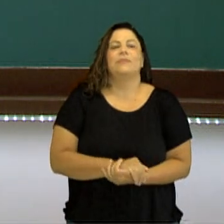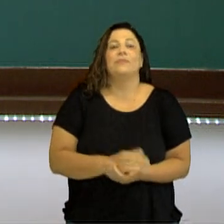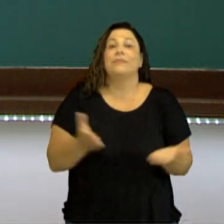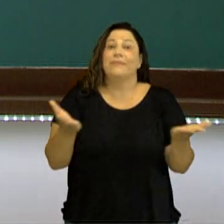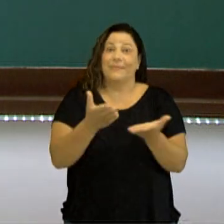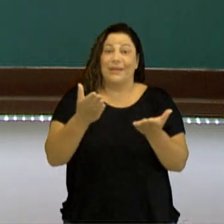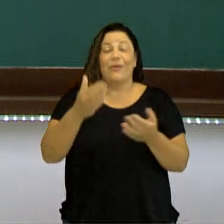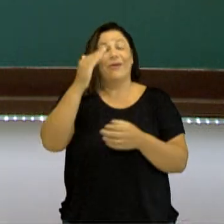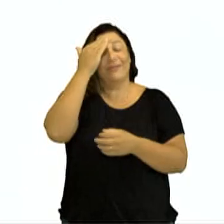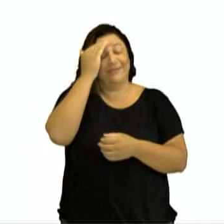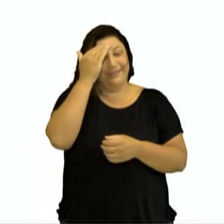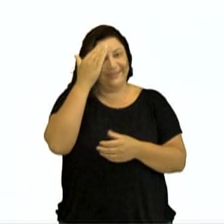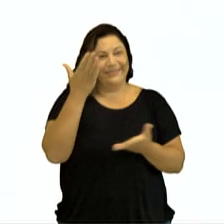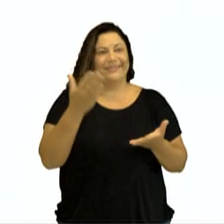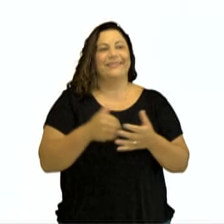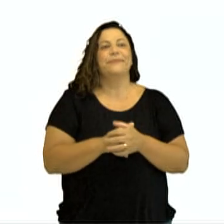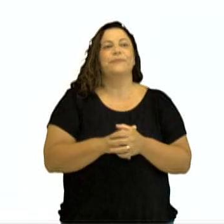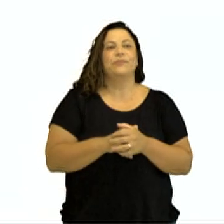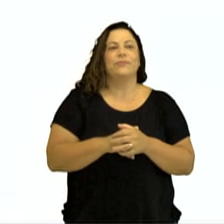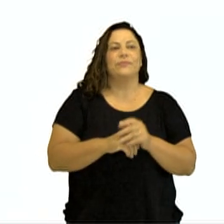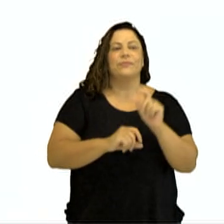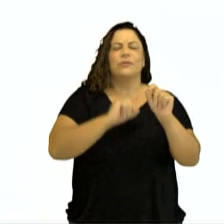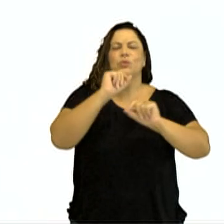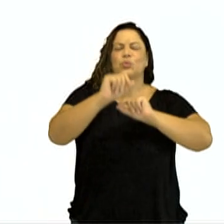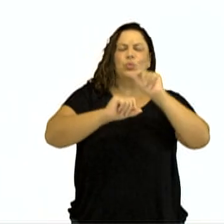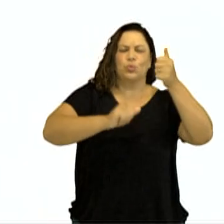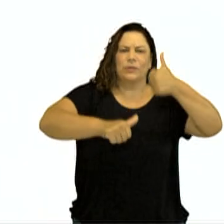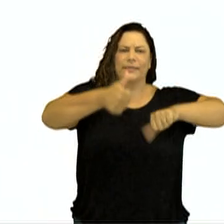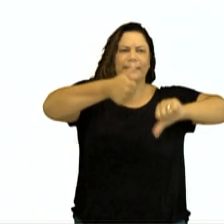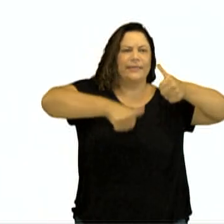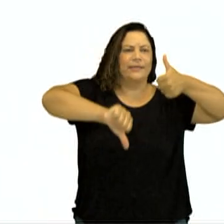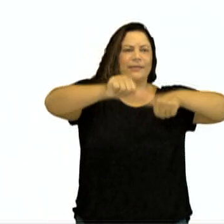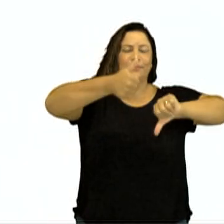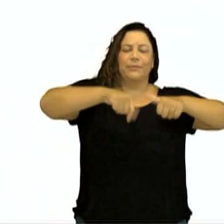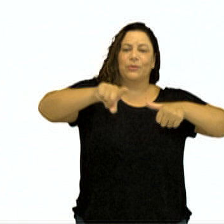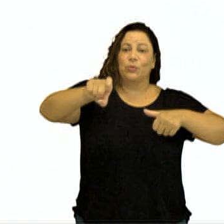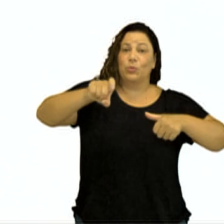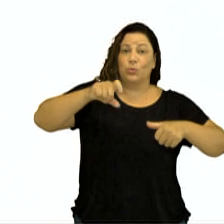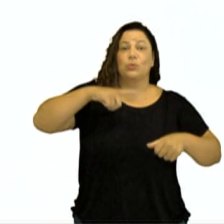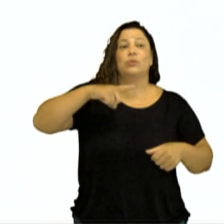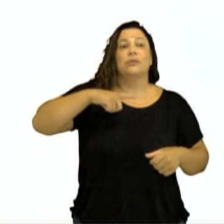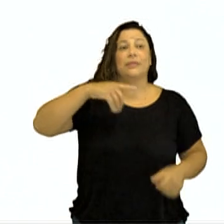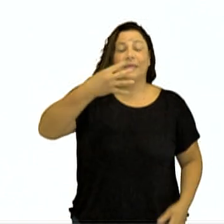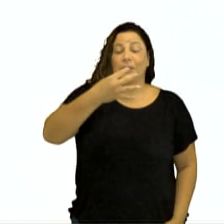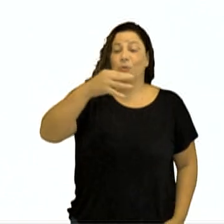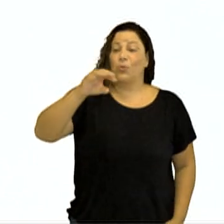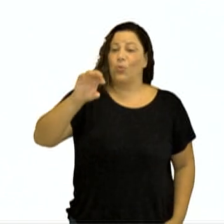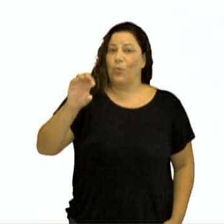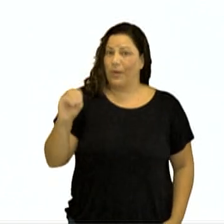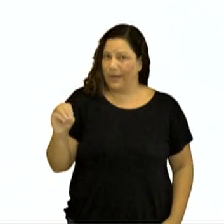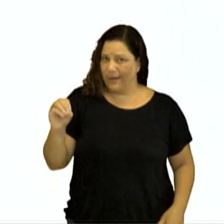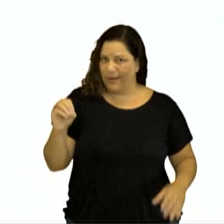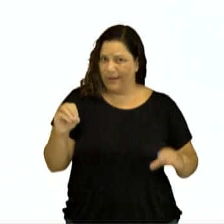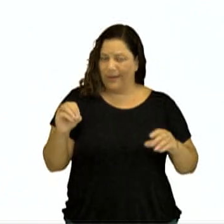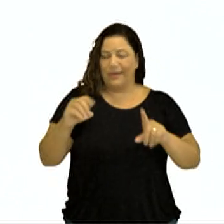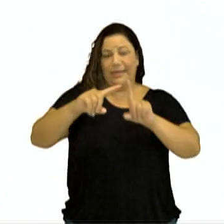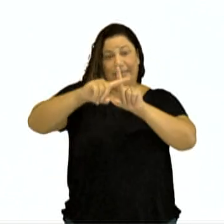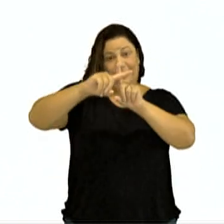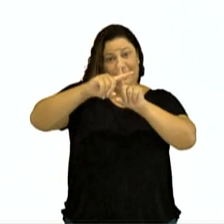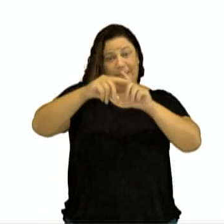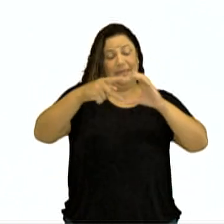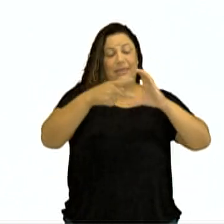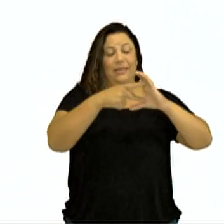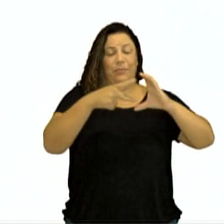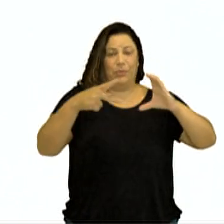Vamos ver se vocês entenderam. O elemento químico X possui 40 prótons, carga positiva 40 prótons.